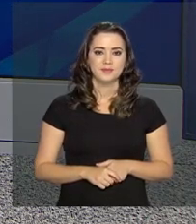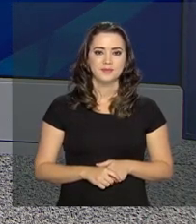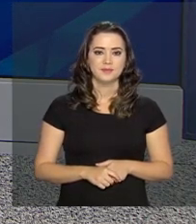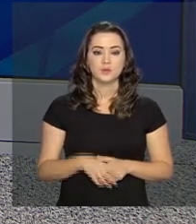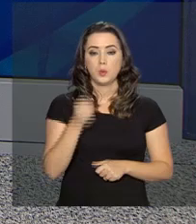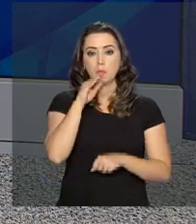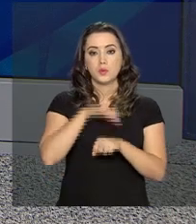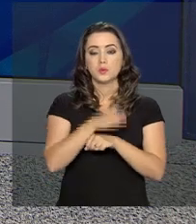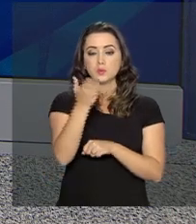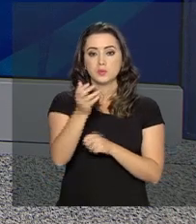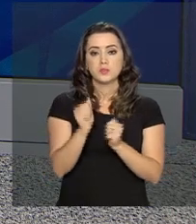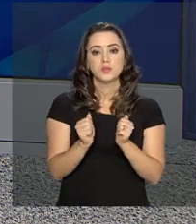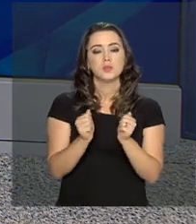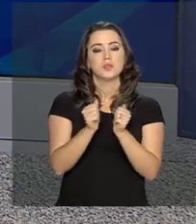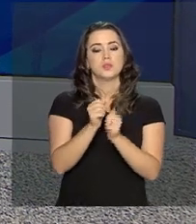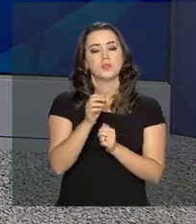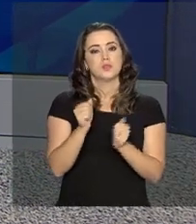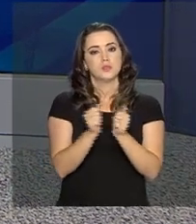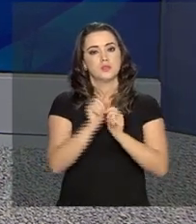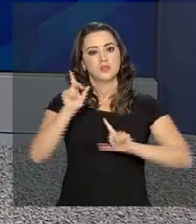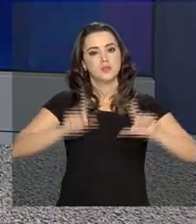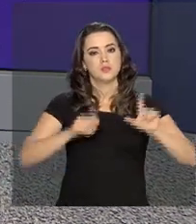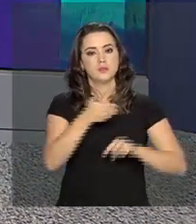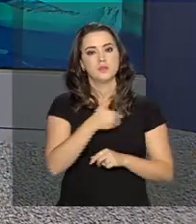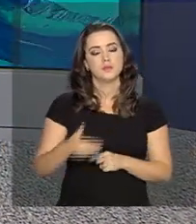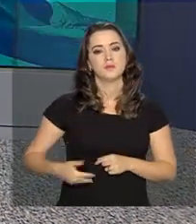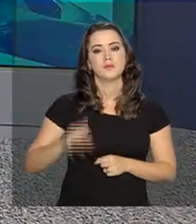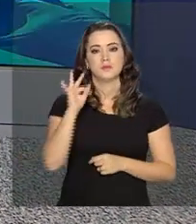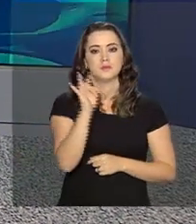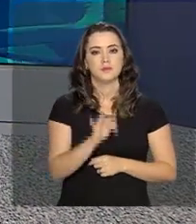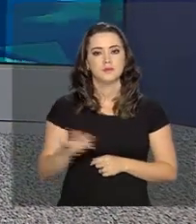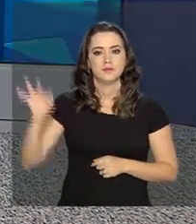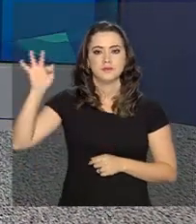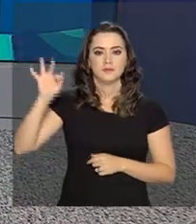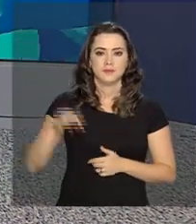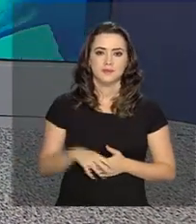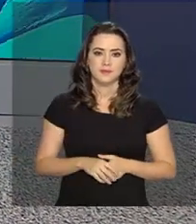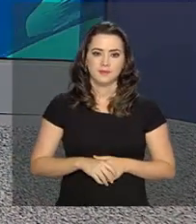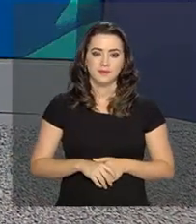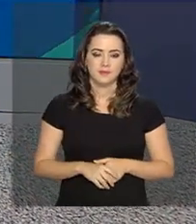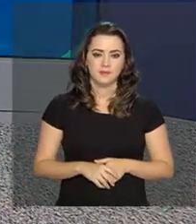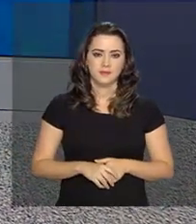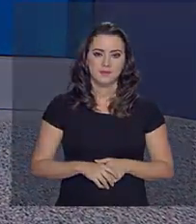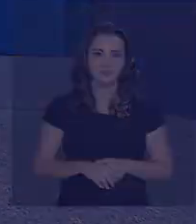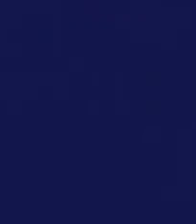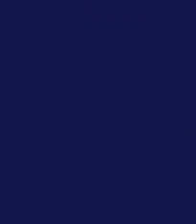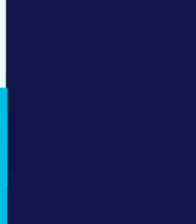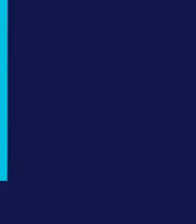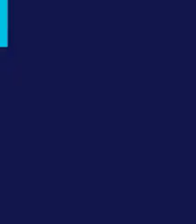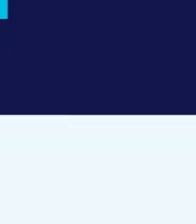61998678787. Uma boa noite para você e continue com a gente aqui na NBR, a TV do governo federal.